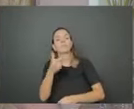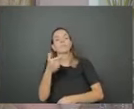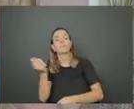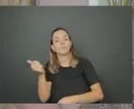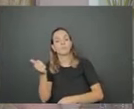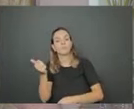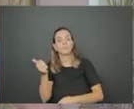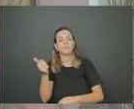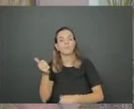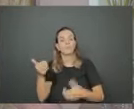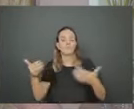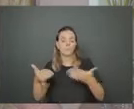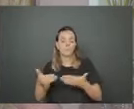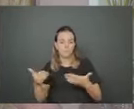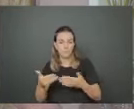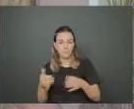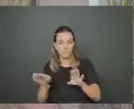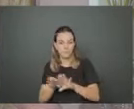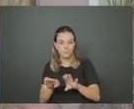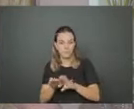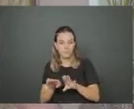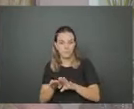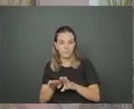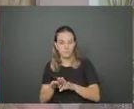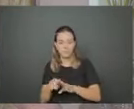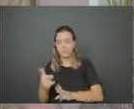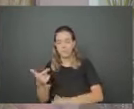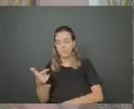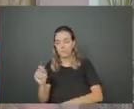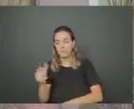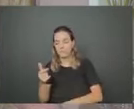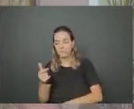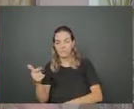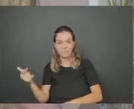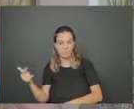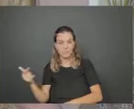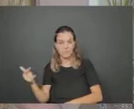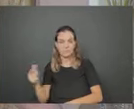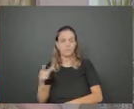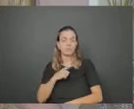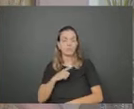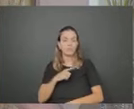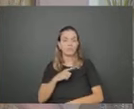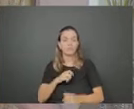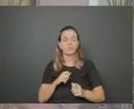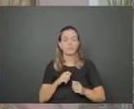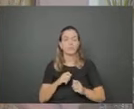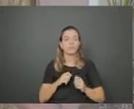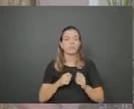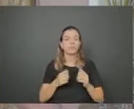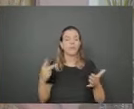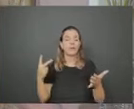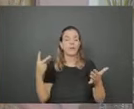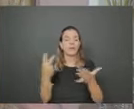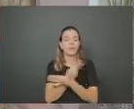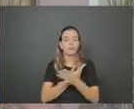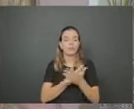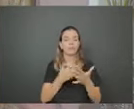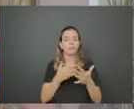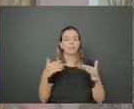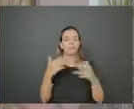agora no primeiro triênio de 2022, um aumento de acidentes de trânsito, por conta de que